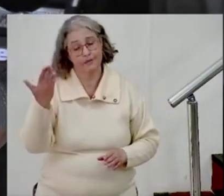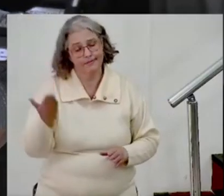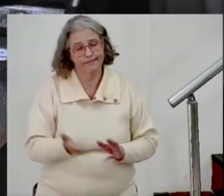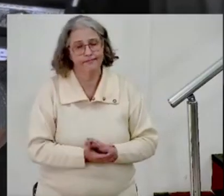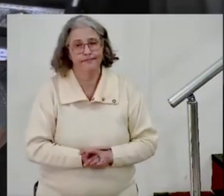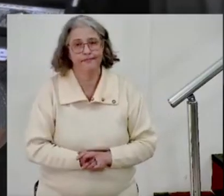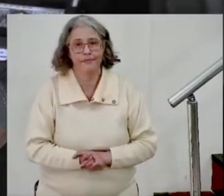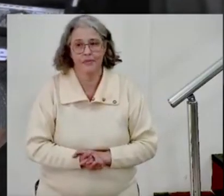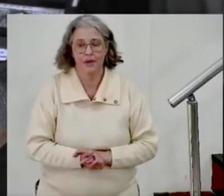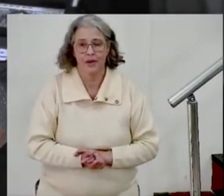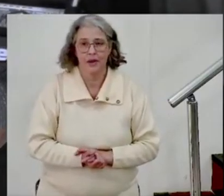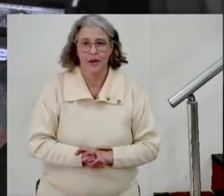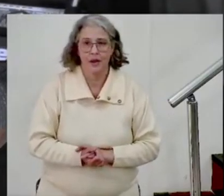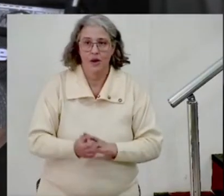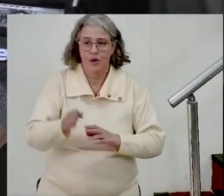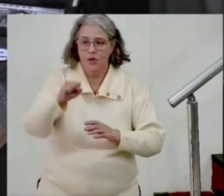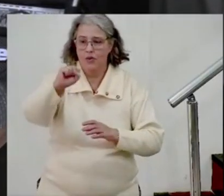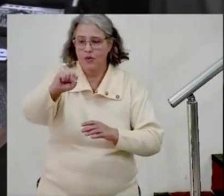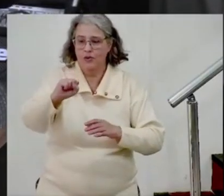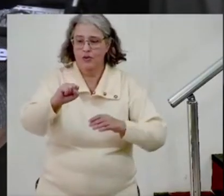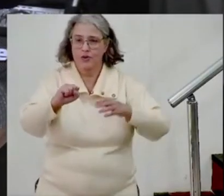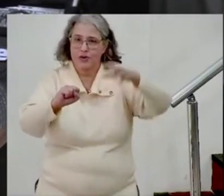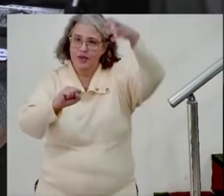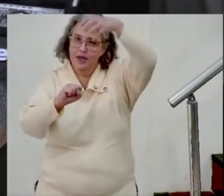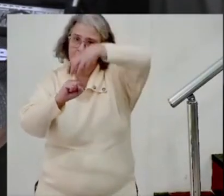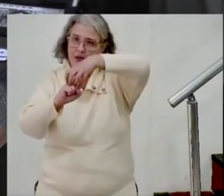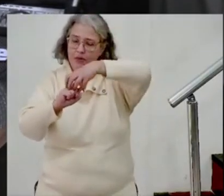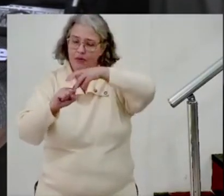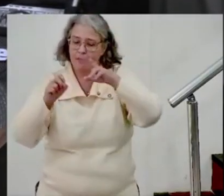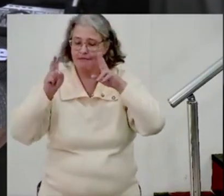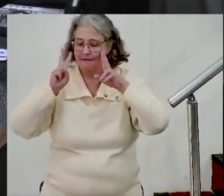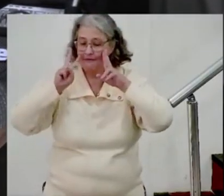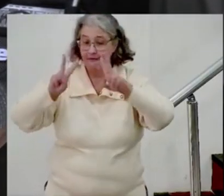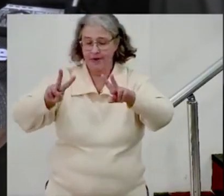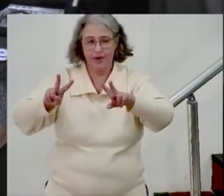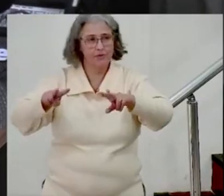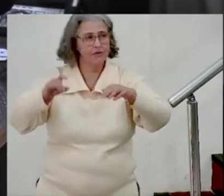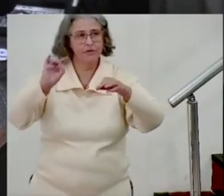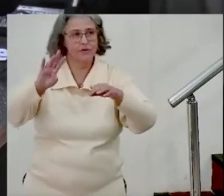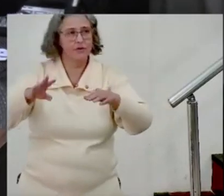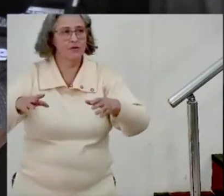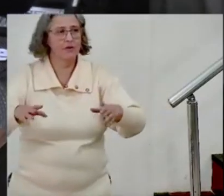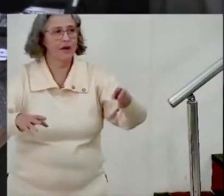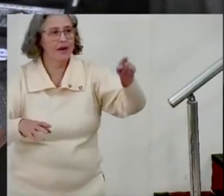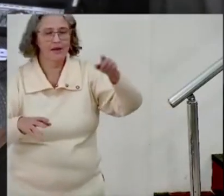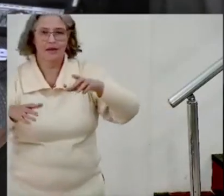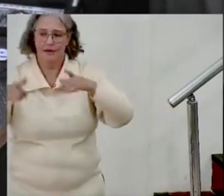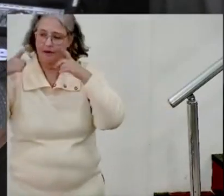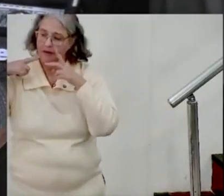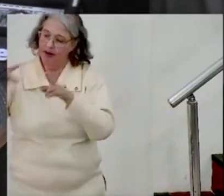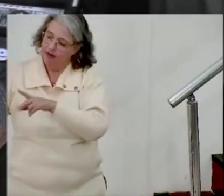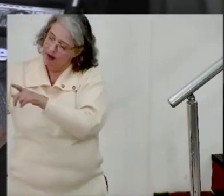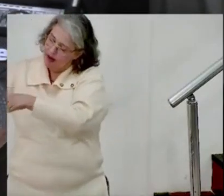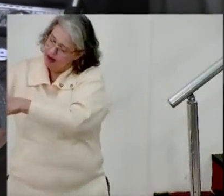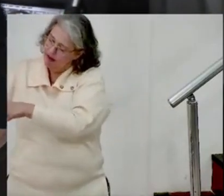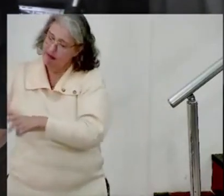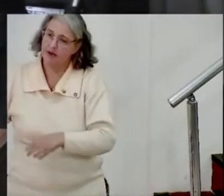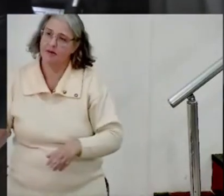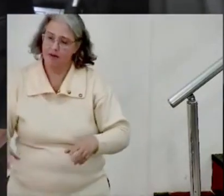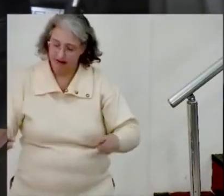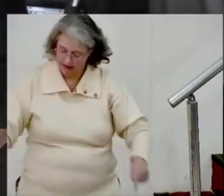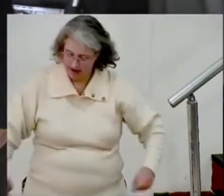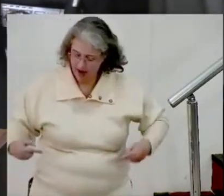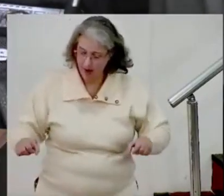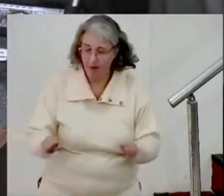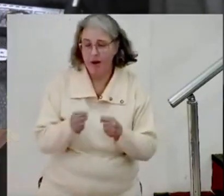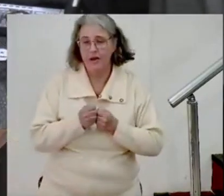rei Senaqueribe está nessa figura na sua carruagem. A carruagem que está no canto inferior esquerdo aí da imagem. Ele está assistindo tudo de longe ali.